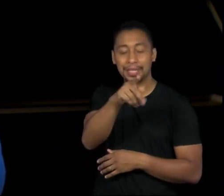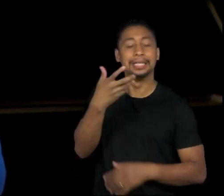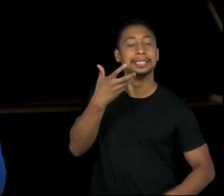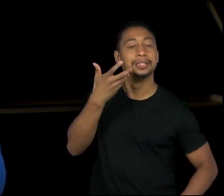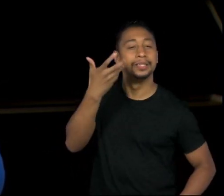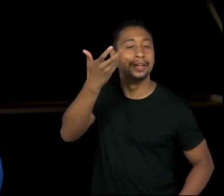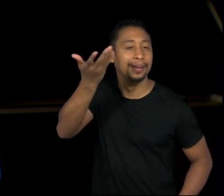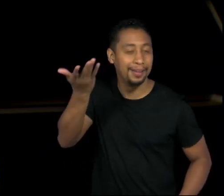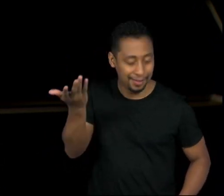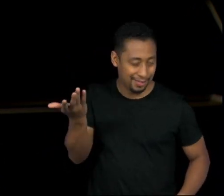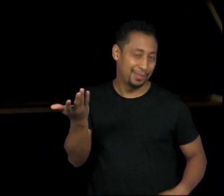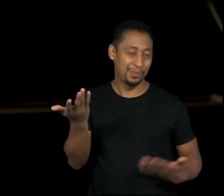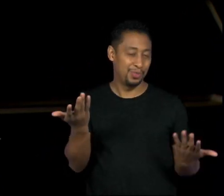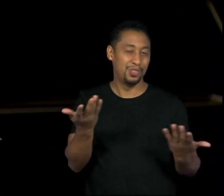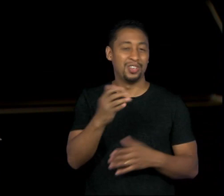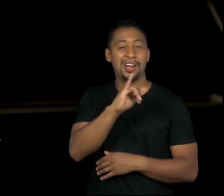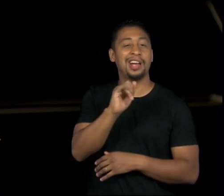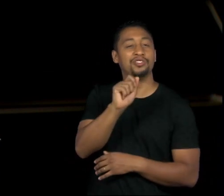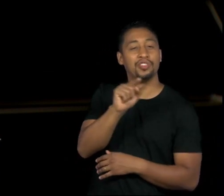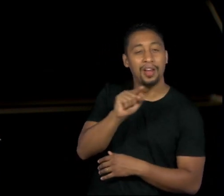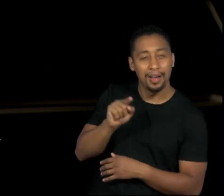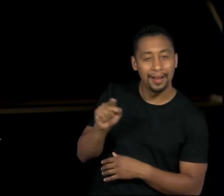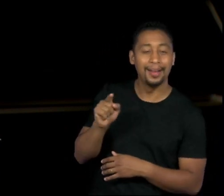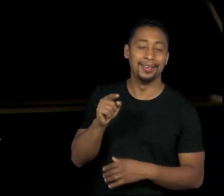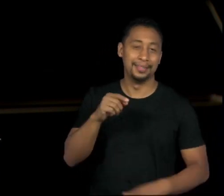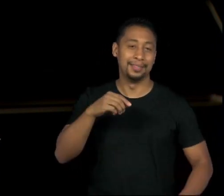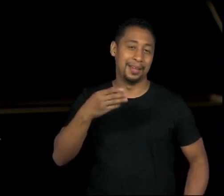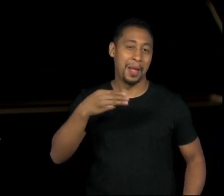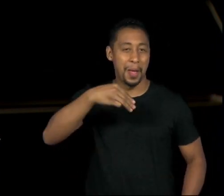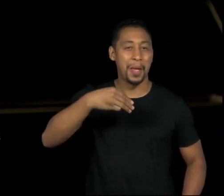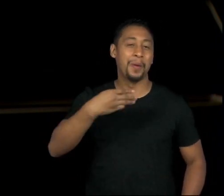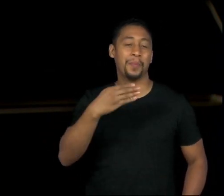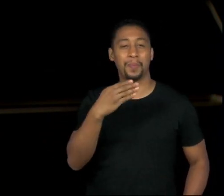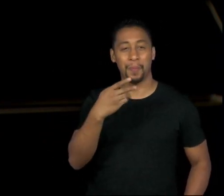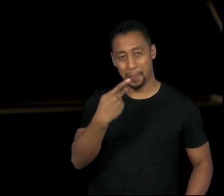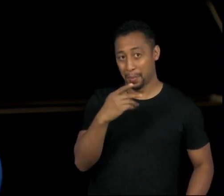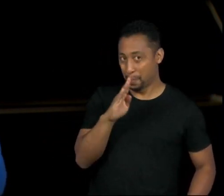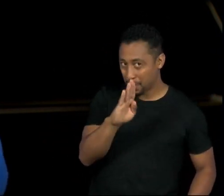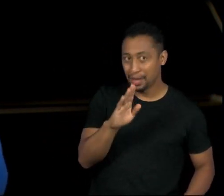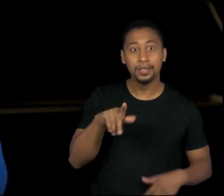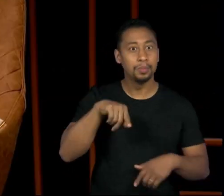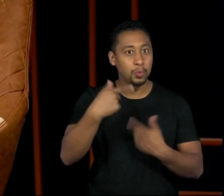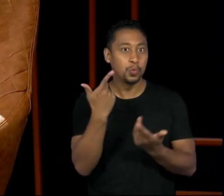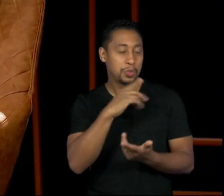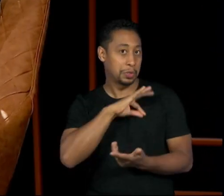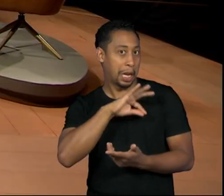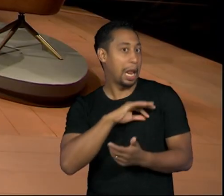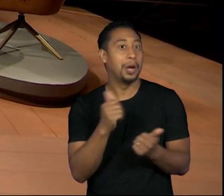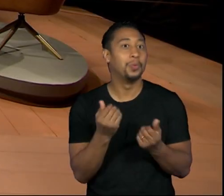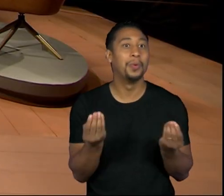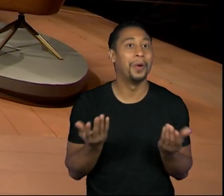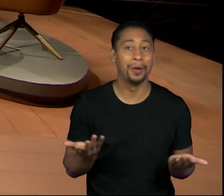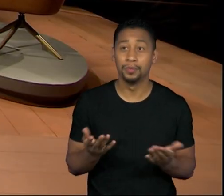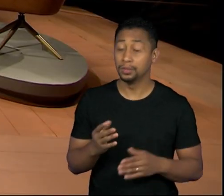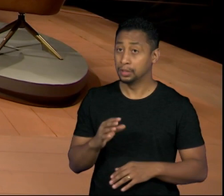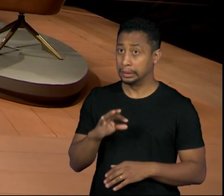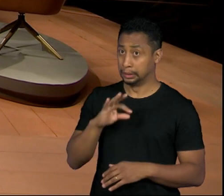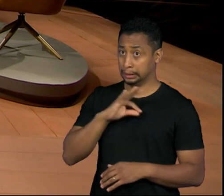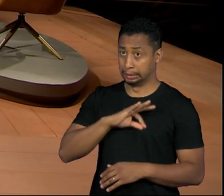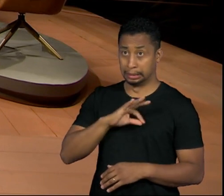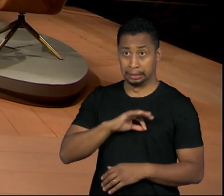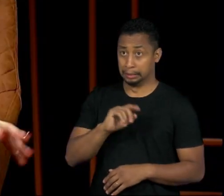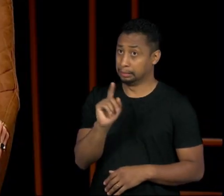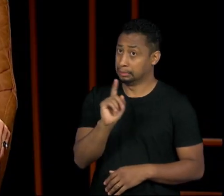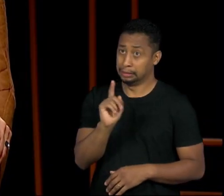da noite paulistana. Sim. Aí começou a pintar uma grana. Como é que foi esse período da sua vida? Grana não.